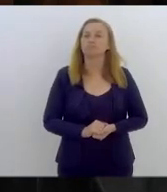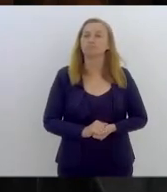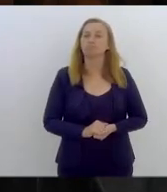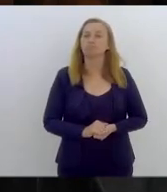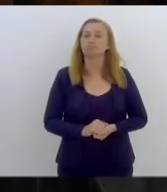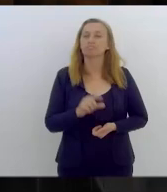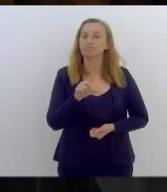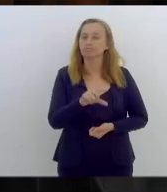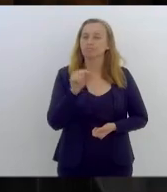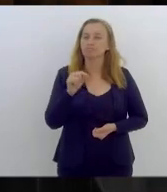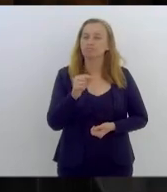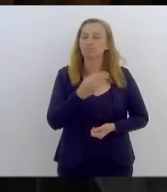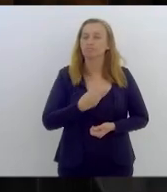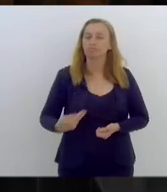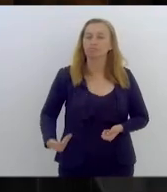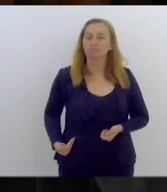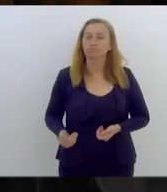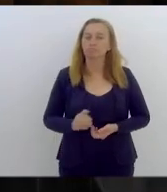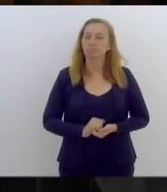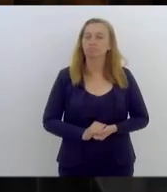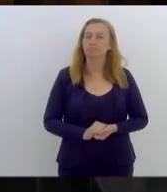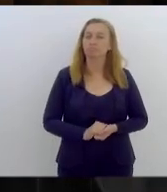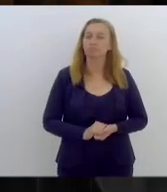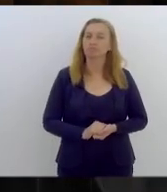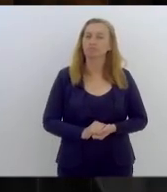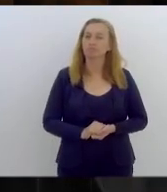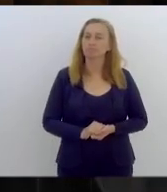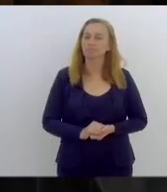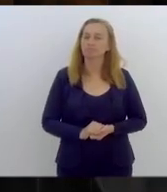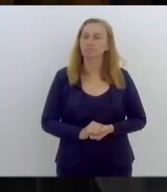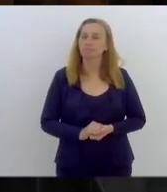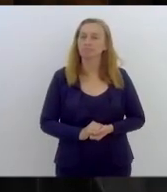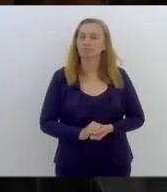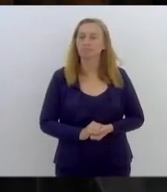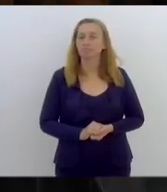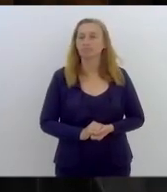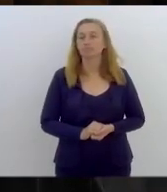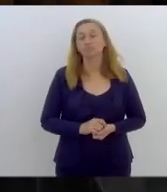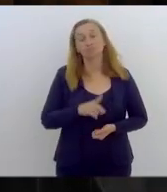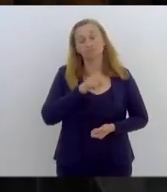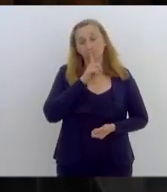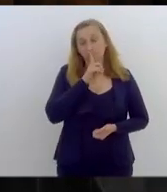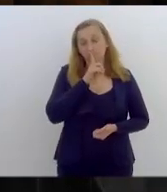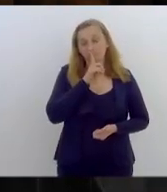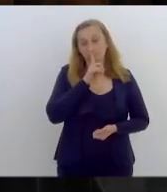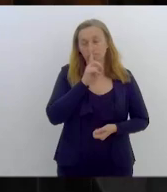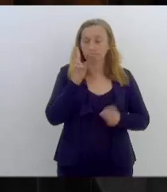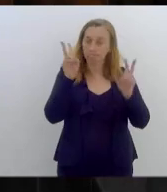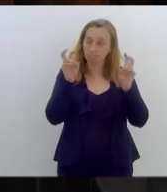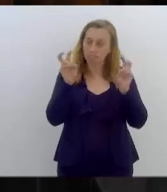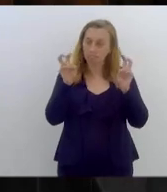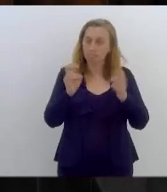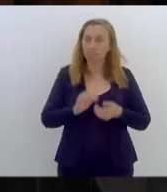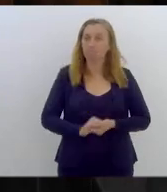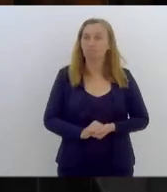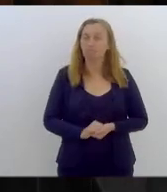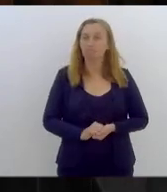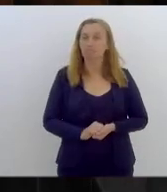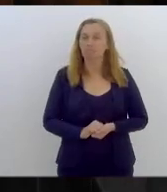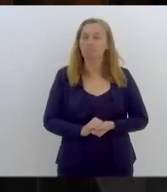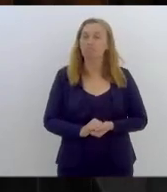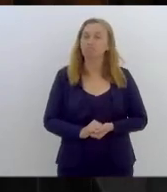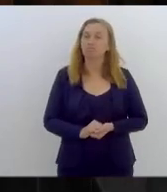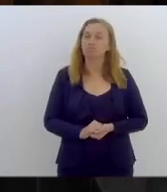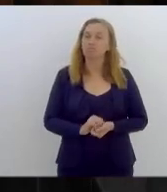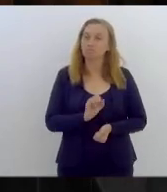uma decisão do Governador que tá calado sobre o tema dando tempo